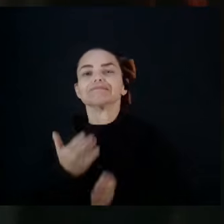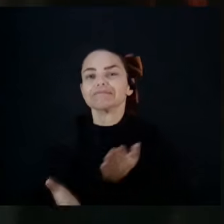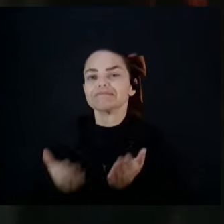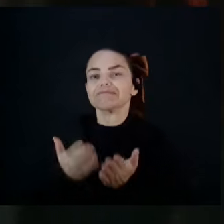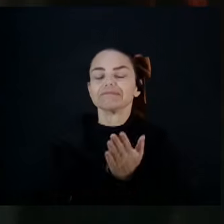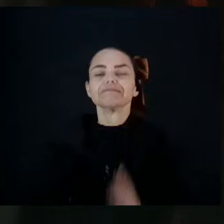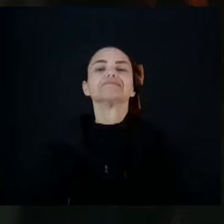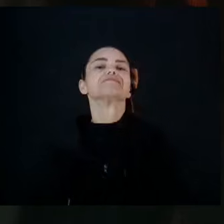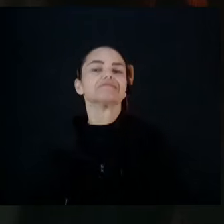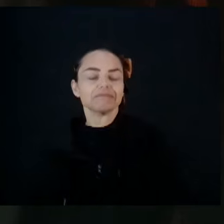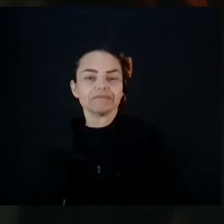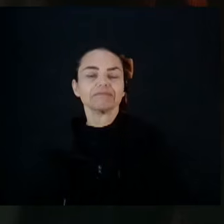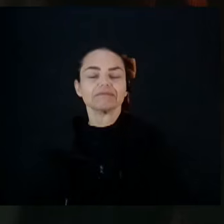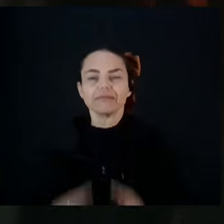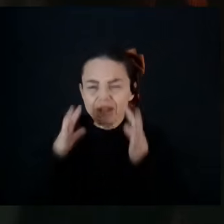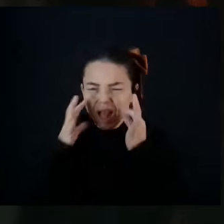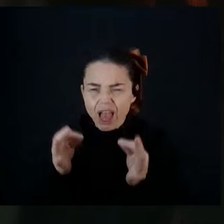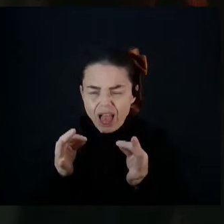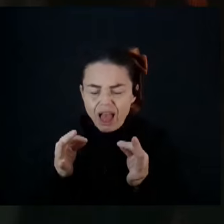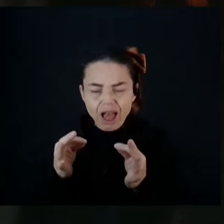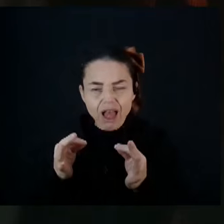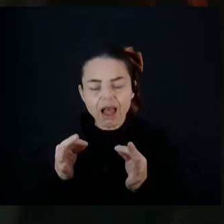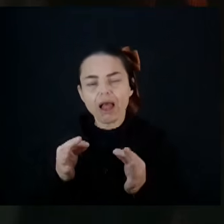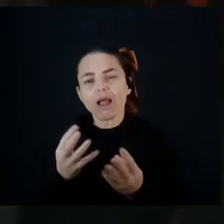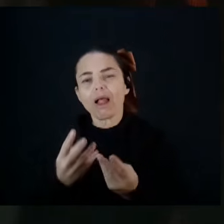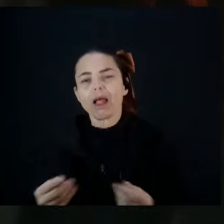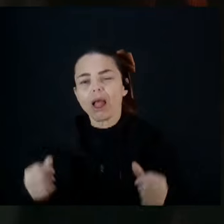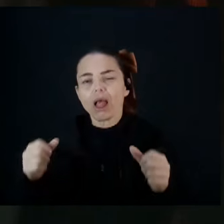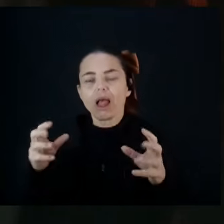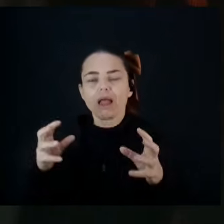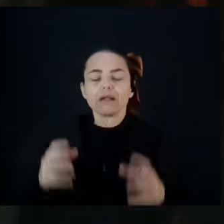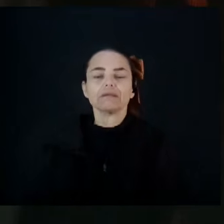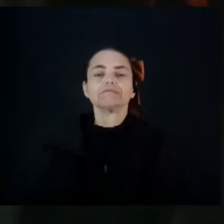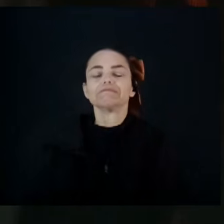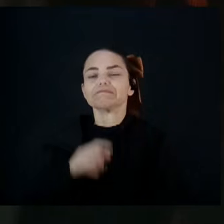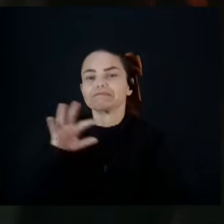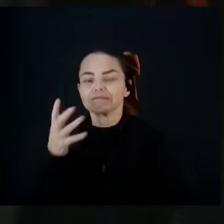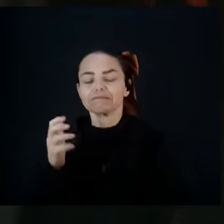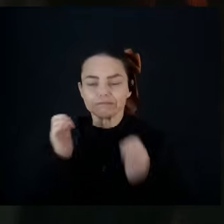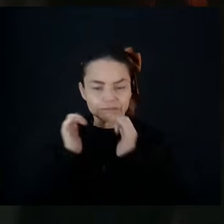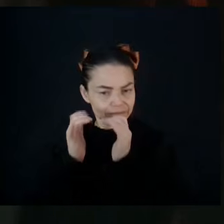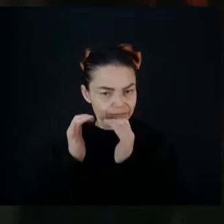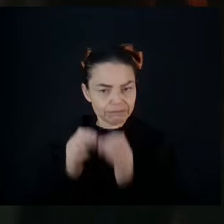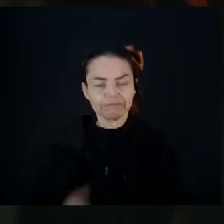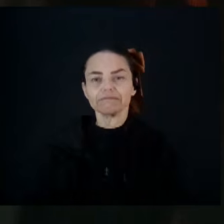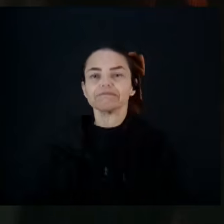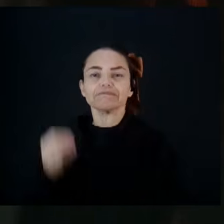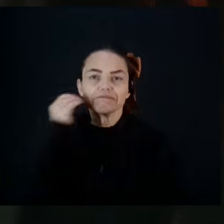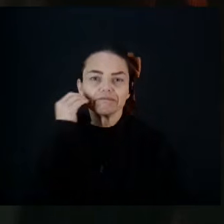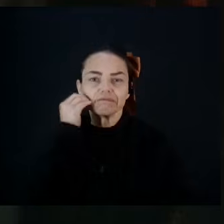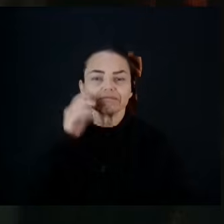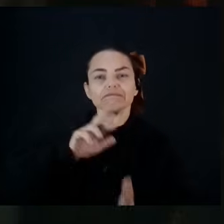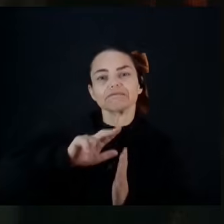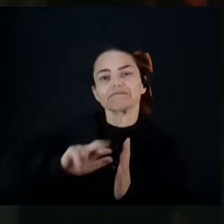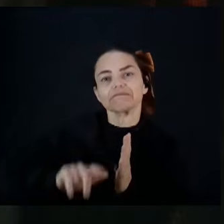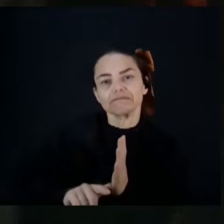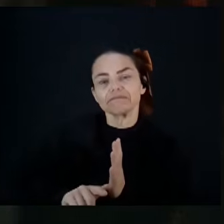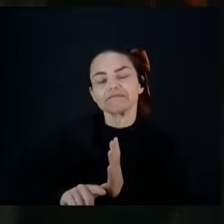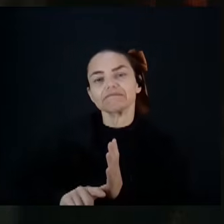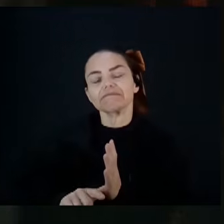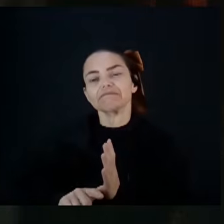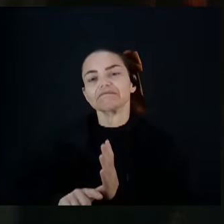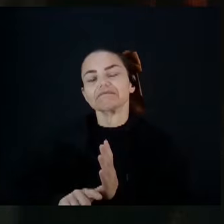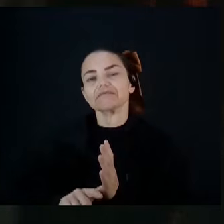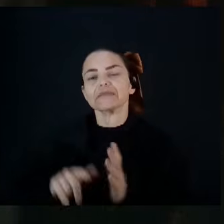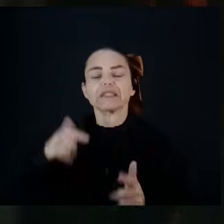capacidade de concentração? A gente vai tentar entender o que acontece no nosso cérebro quando a gente tenta fazer várias coisas ao mesmo tempo, várias tarefas. Ah,